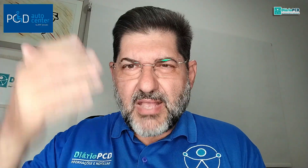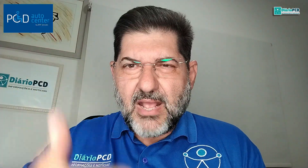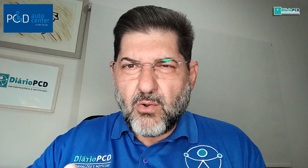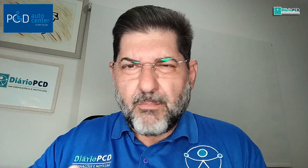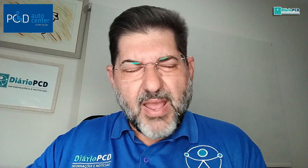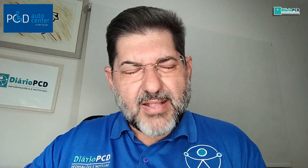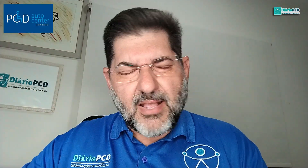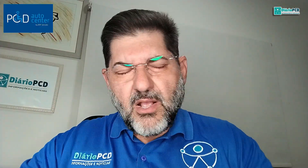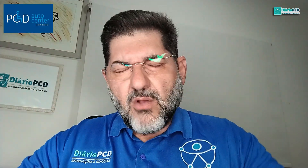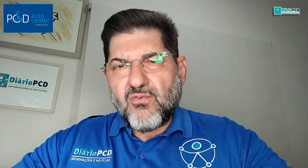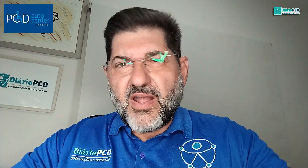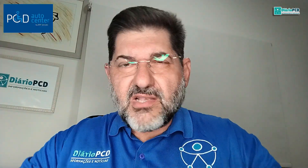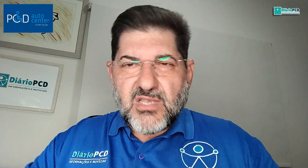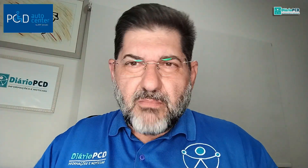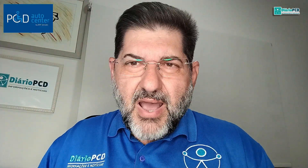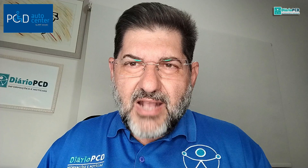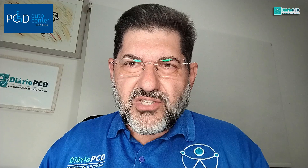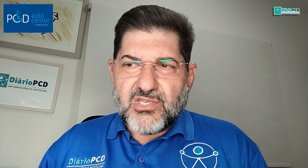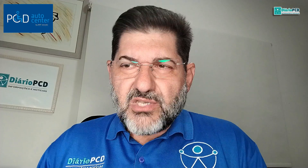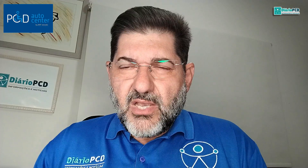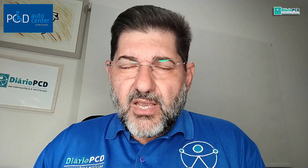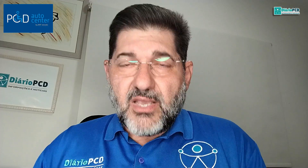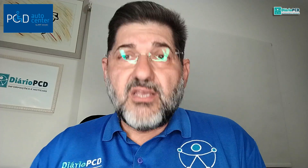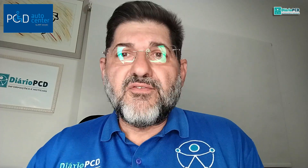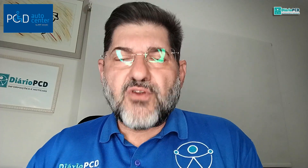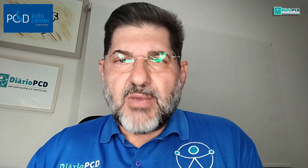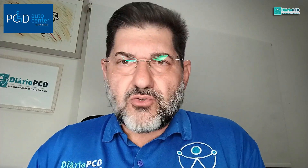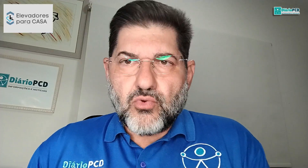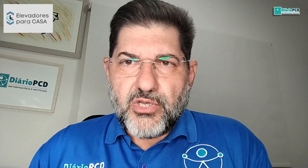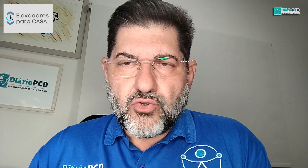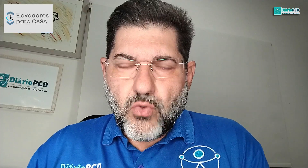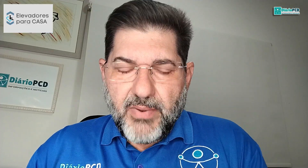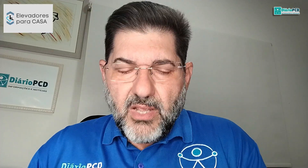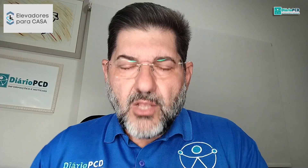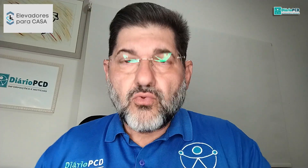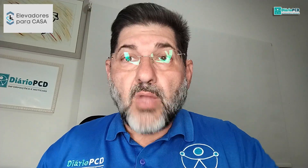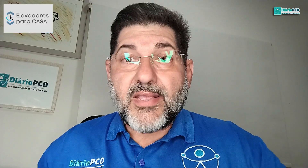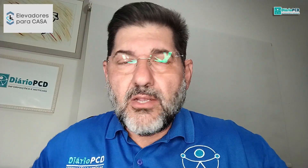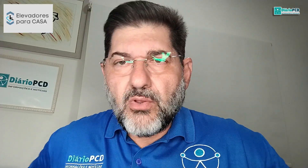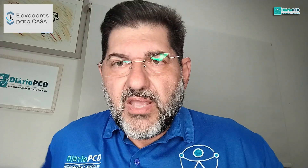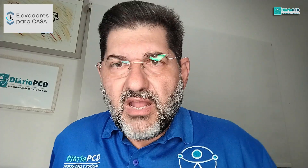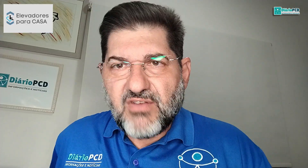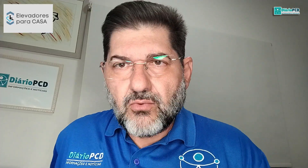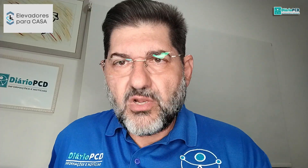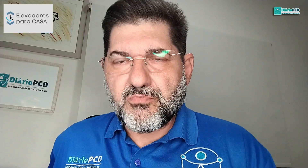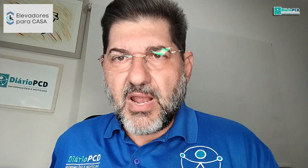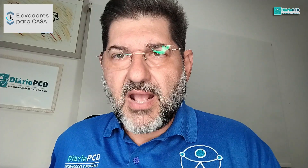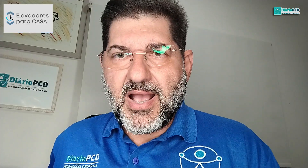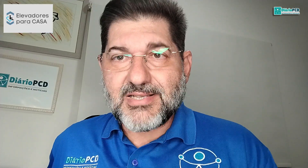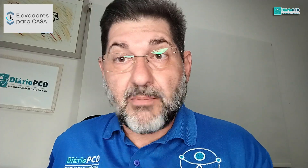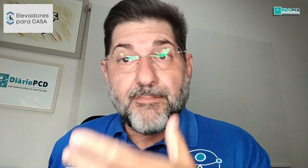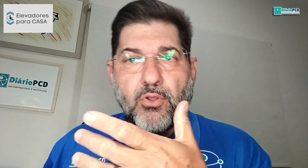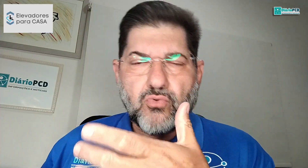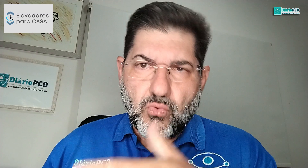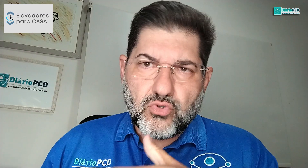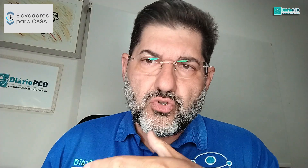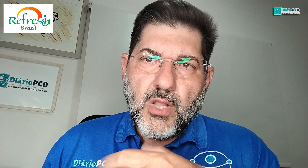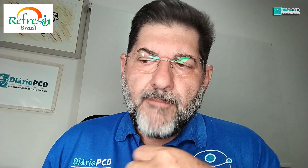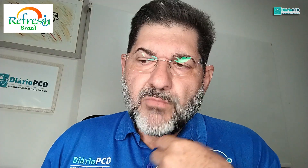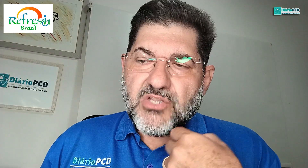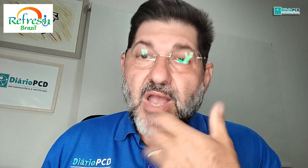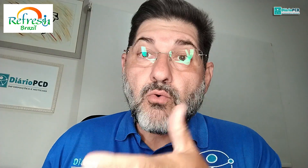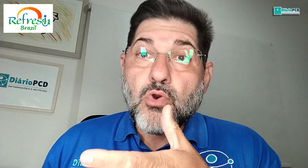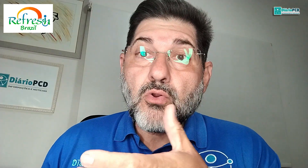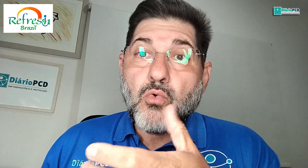lá uma matéria completa com várias imagens e informações sobre tudo aquilo que Elevadores para Casa